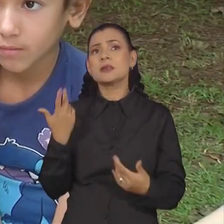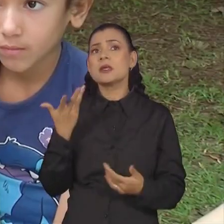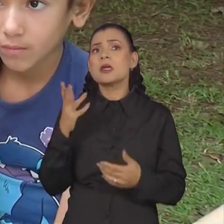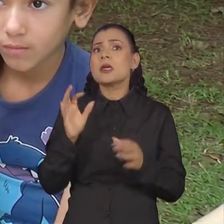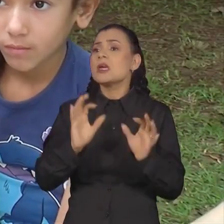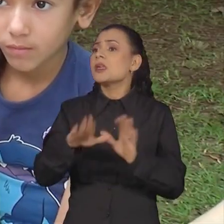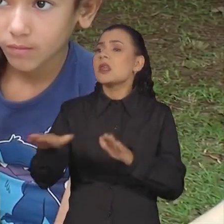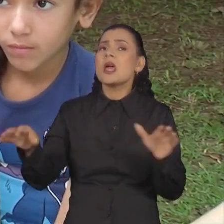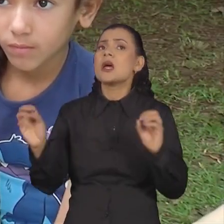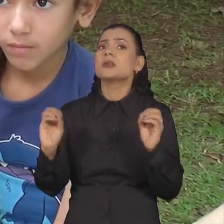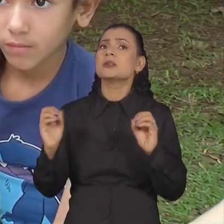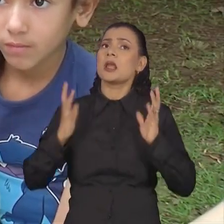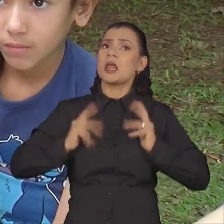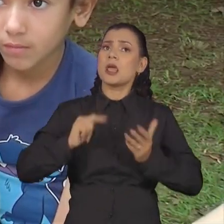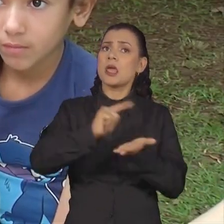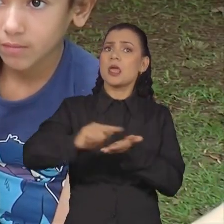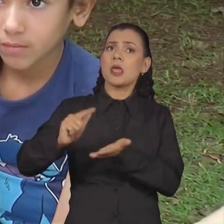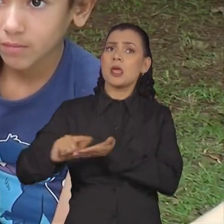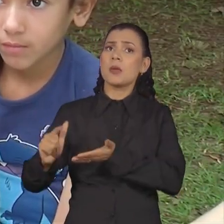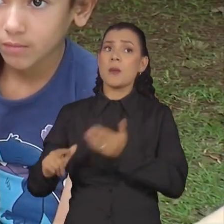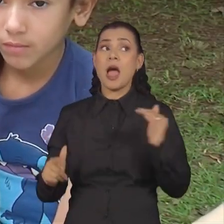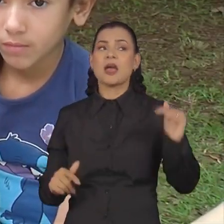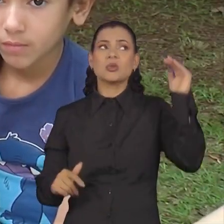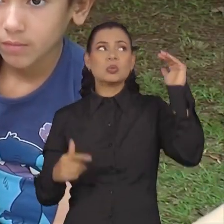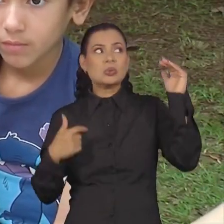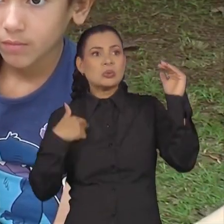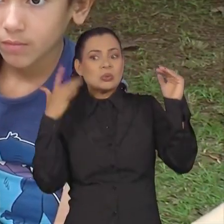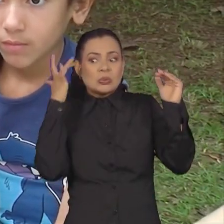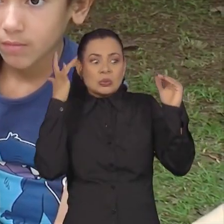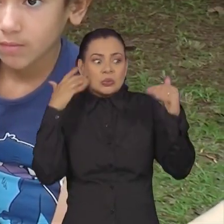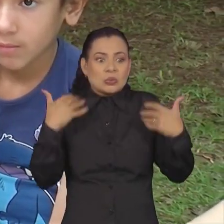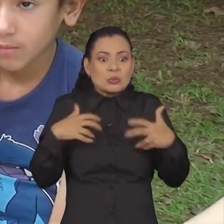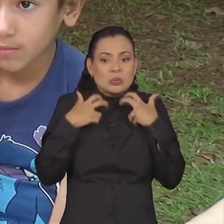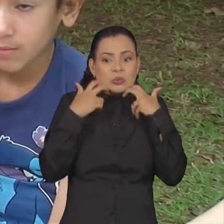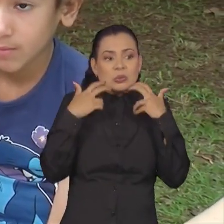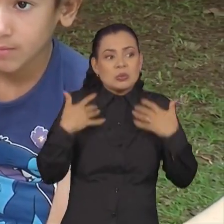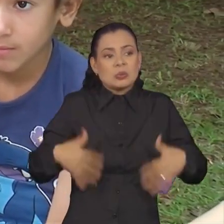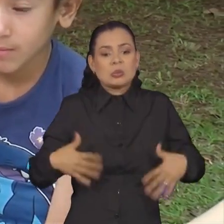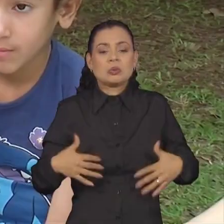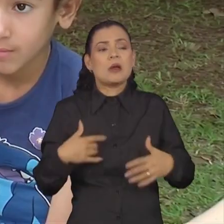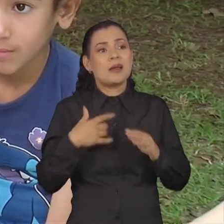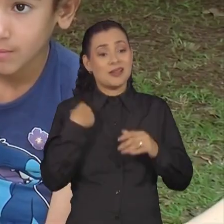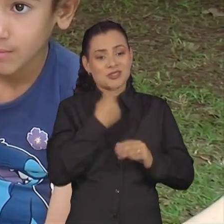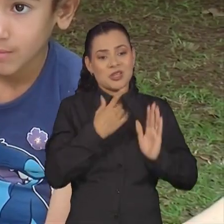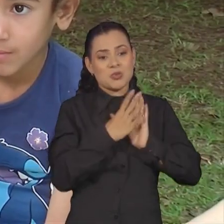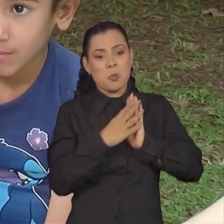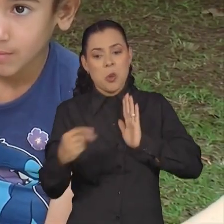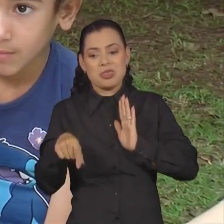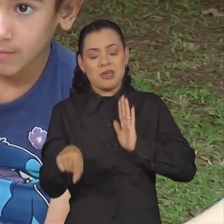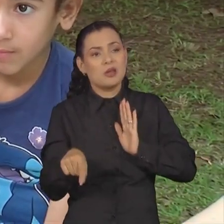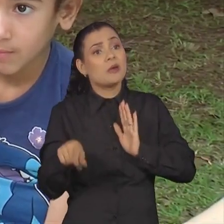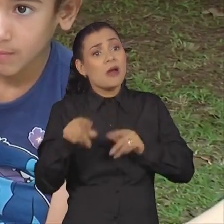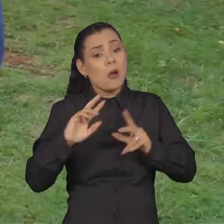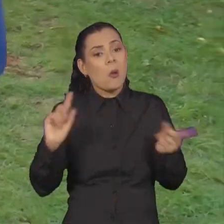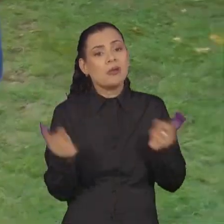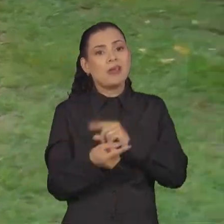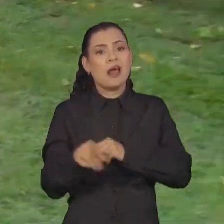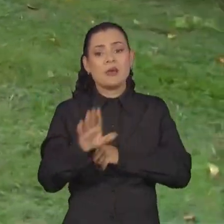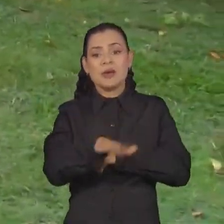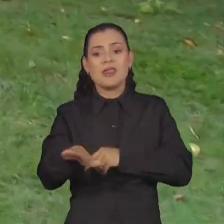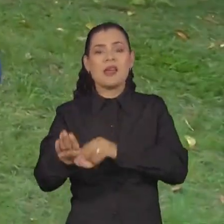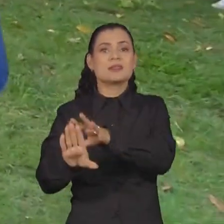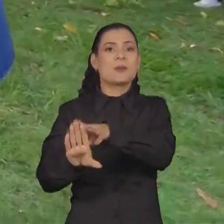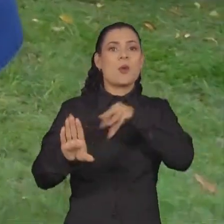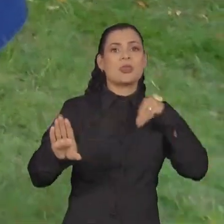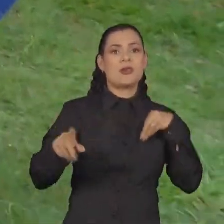aqui e vão fazer a coleta do nosso lixo, né? Que exemplo que a gente tinha que dar exemplo para as crianças e elas que estão dando exemplo para a gente hoje, né? Olha